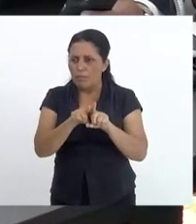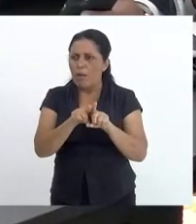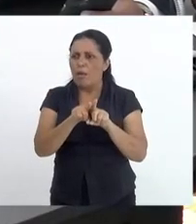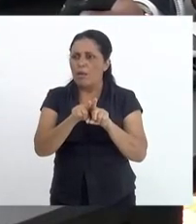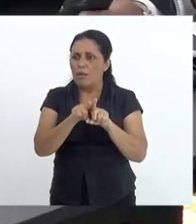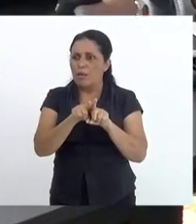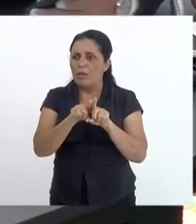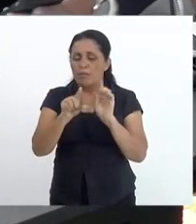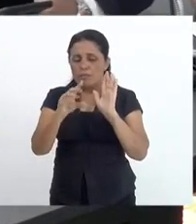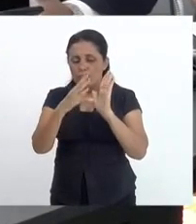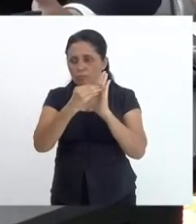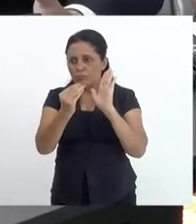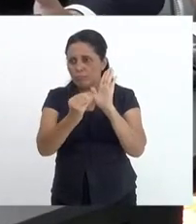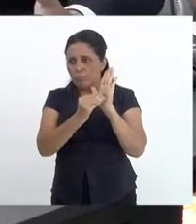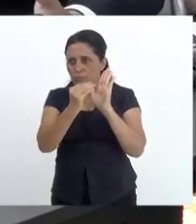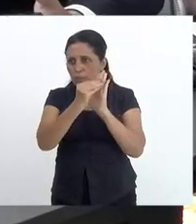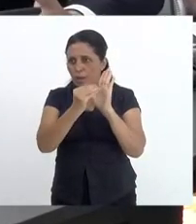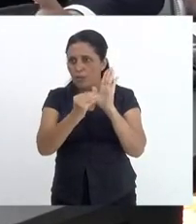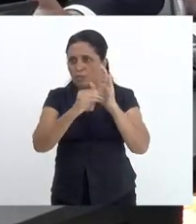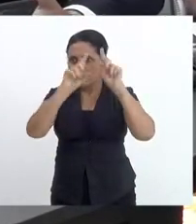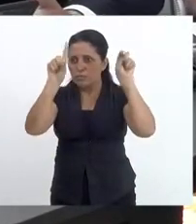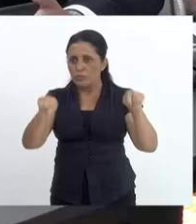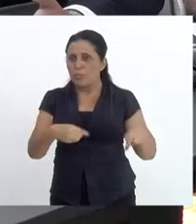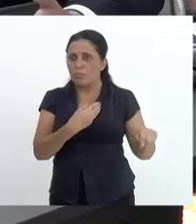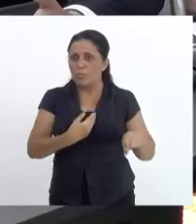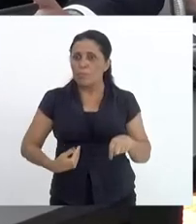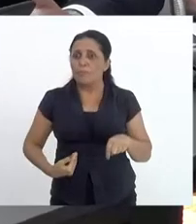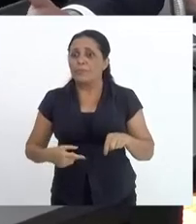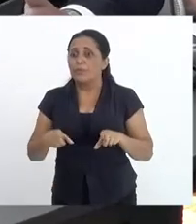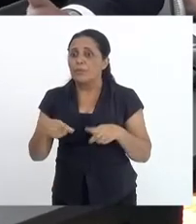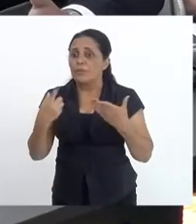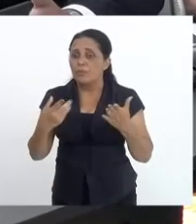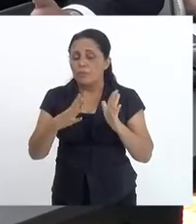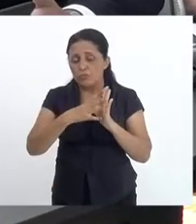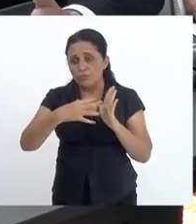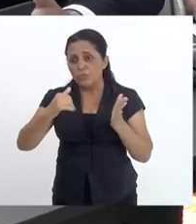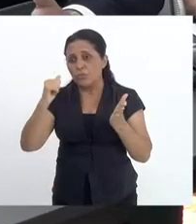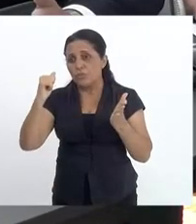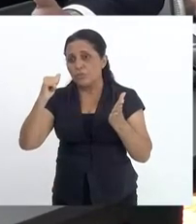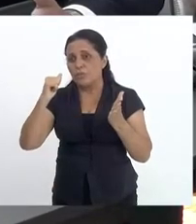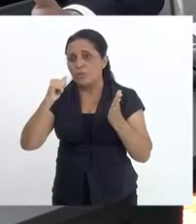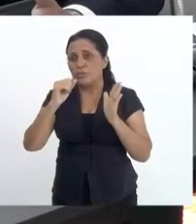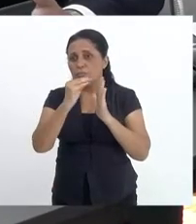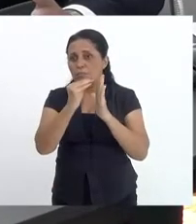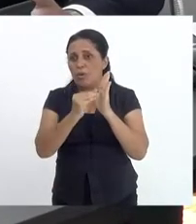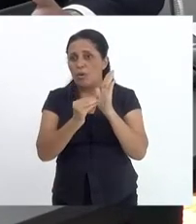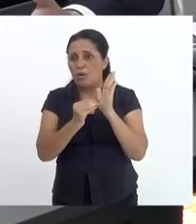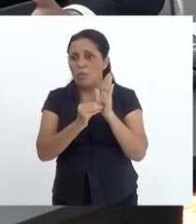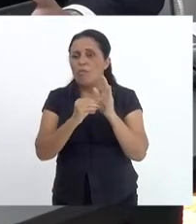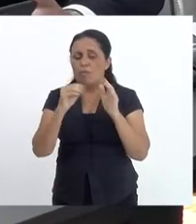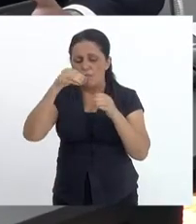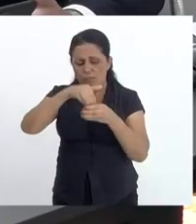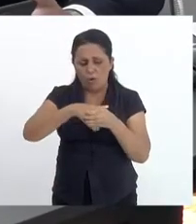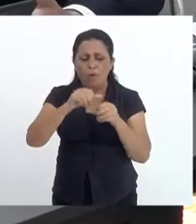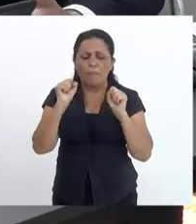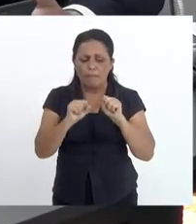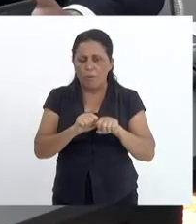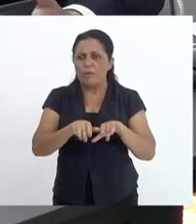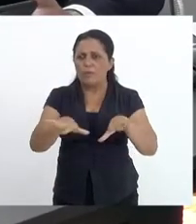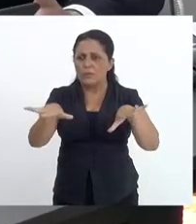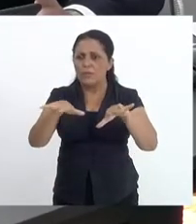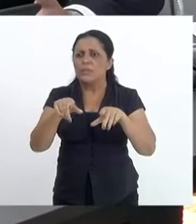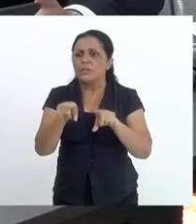Eu, inclusive, faço... Vossa Excelência retira de pauta. Podemos fazer o voto... poderão ser estendidas.